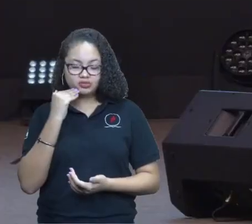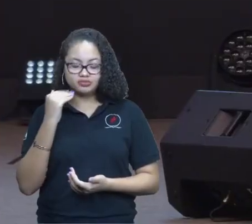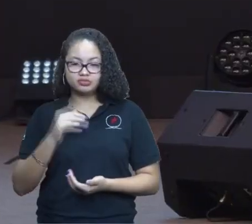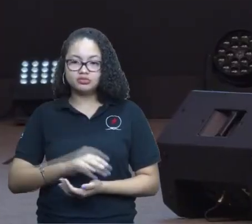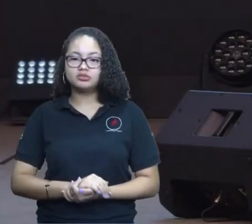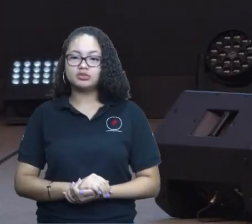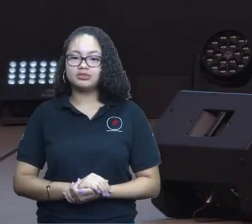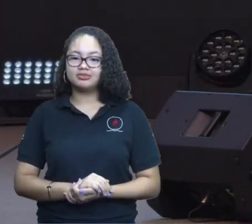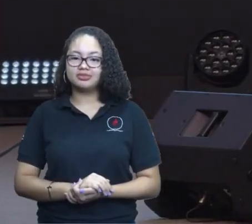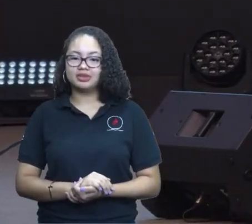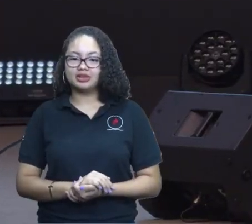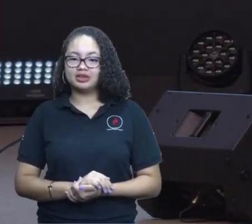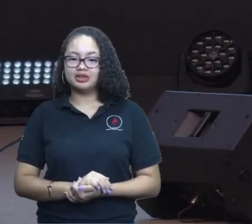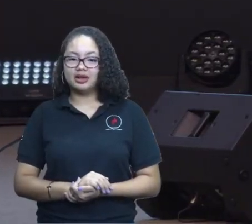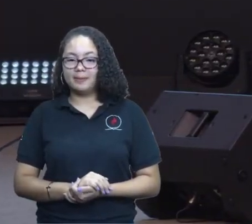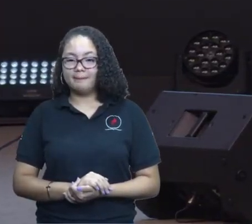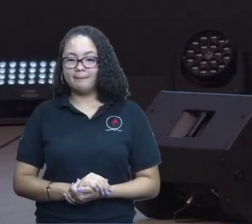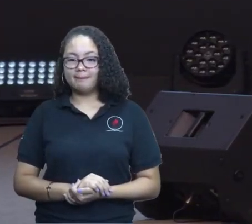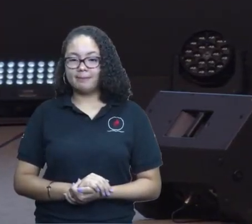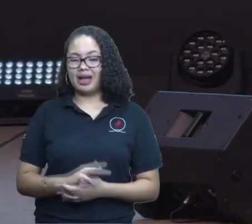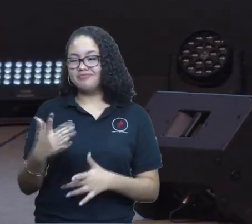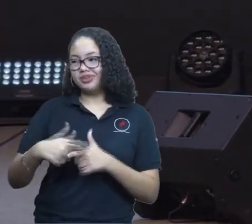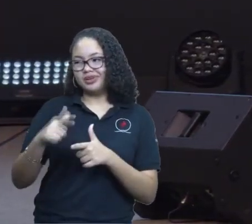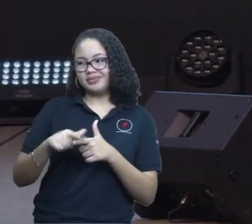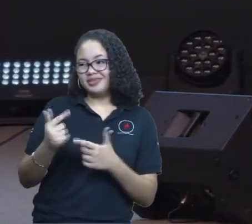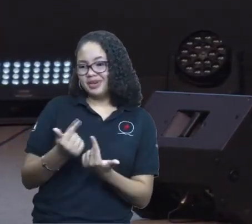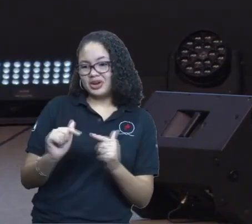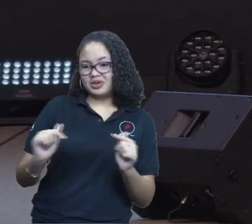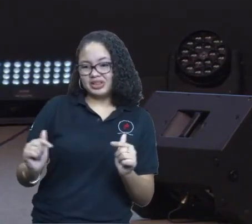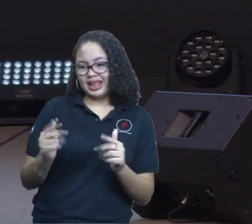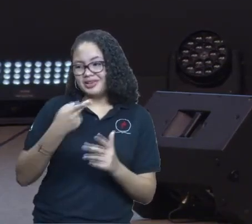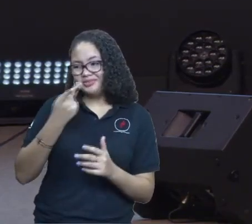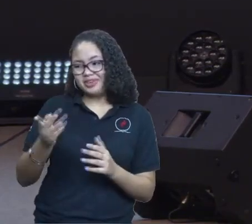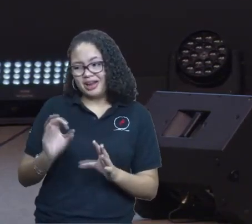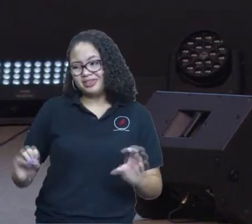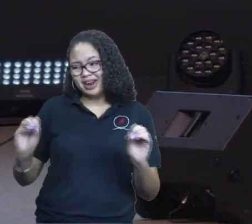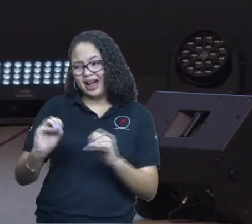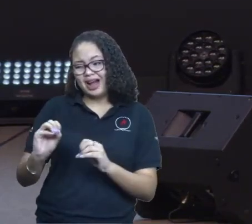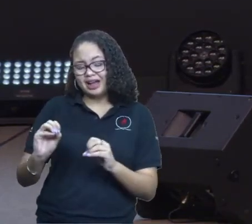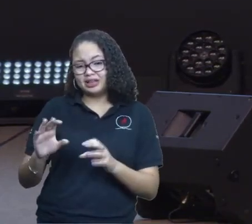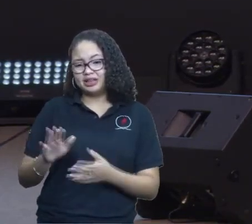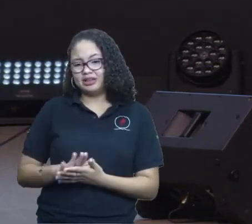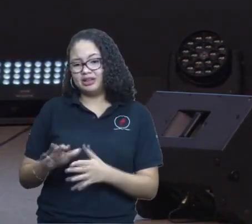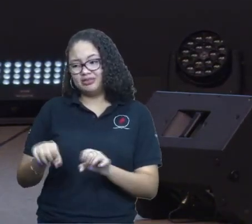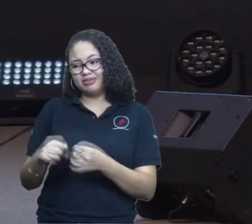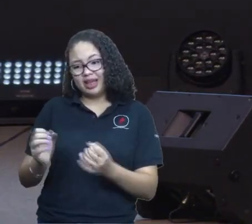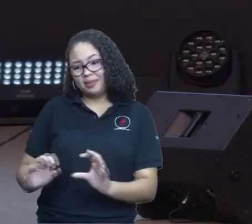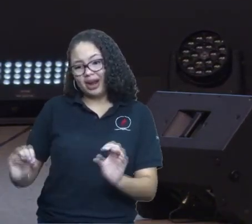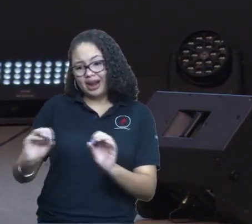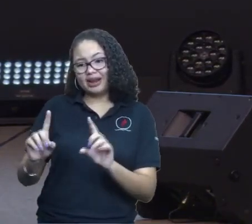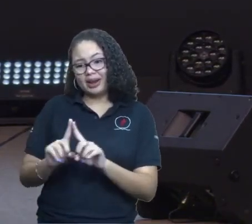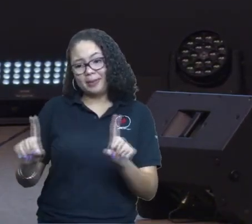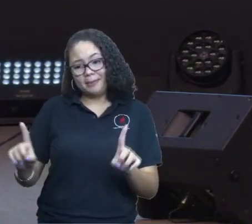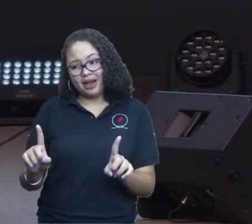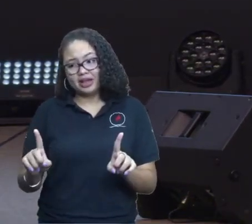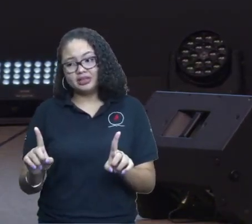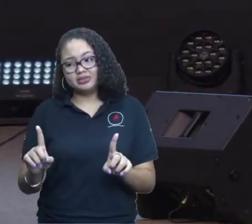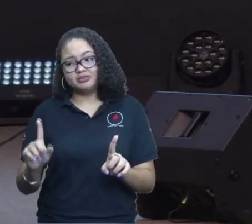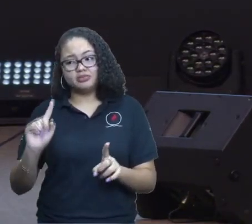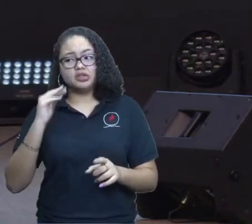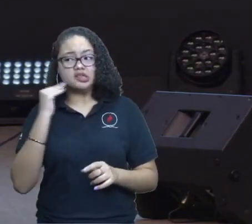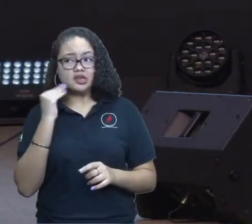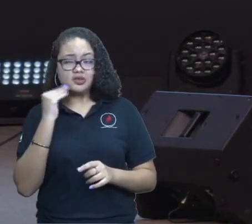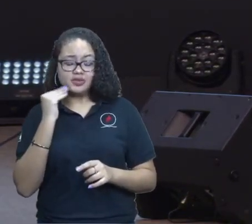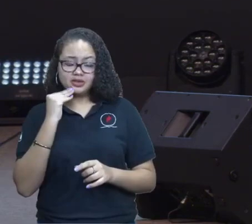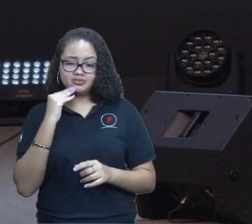encosta achando que não vai dar prejuízo não vai ter problema não fala sobre aquilo que não vai quebrar não quebra mais enferruja e eu vou te dizer uma